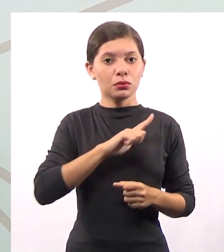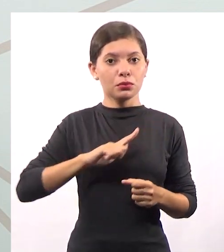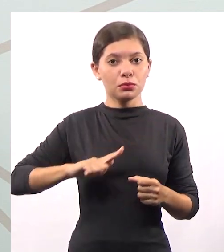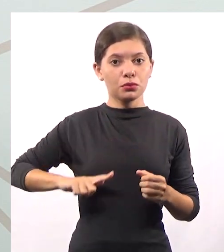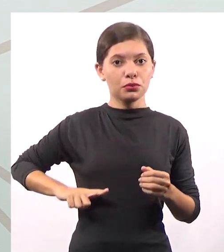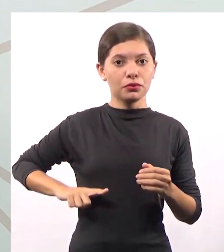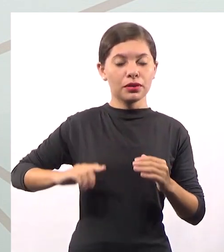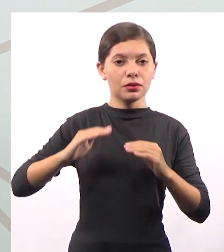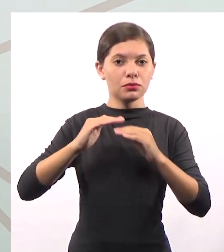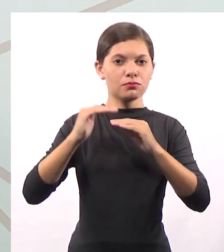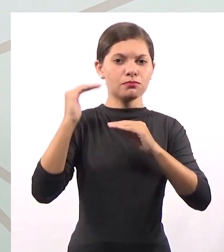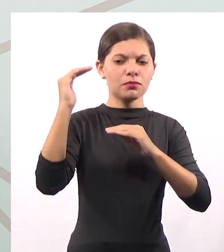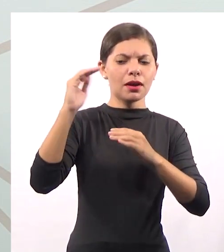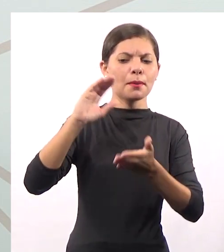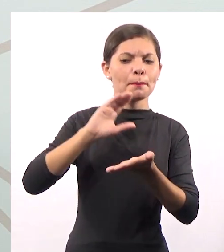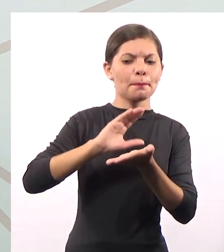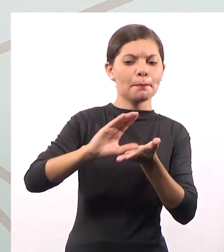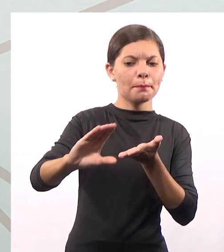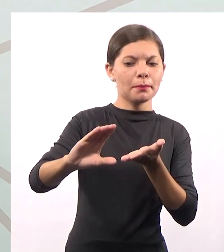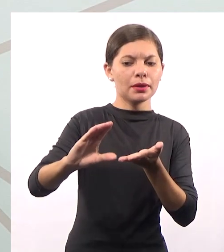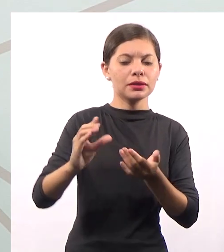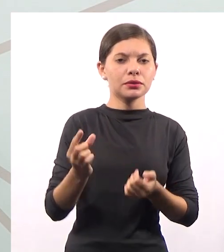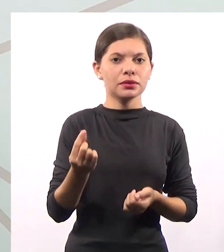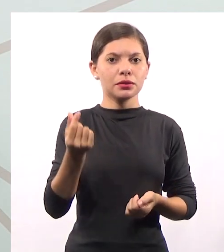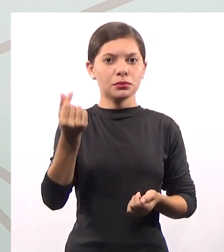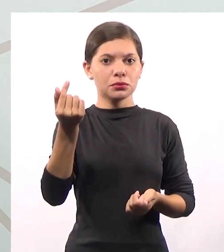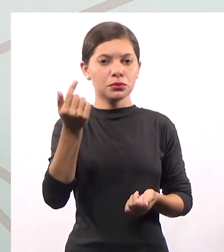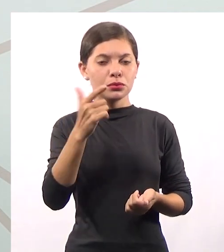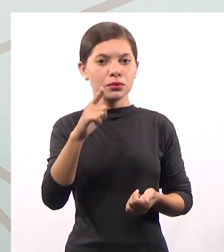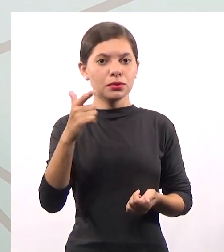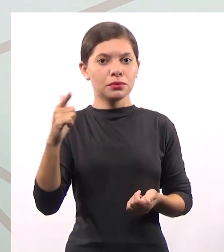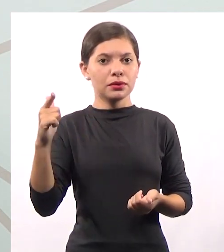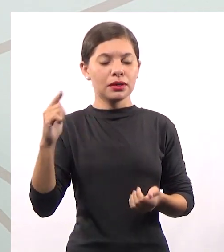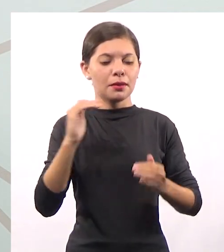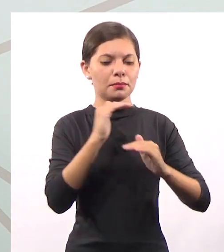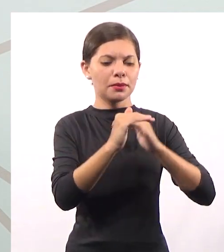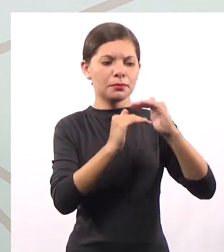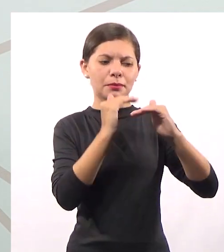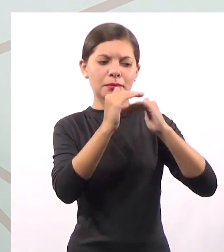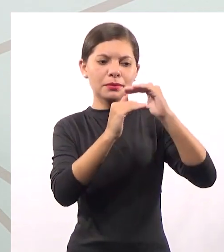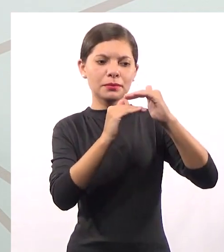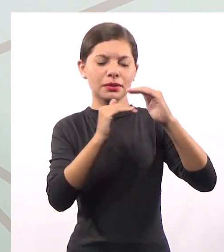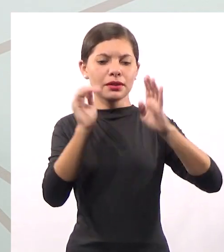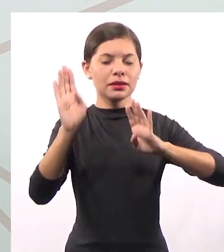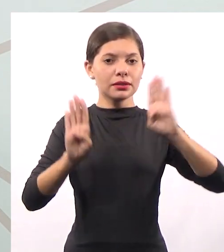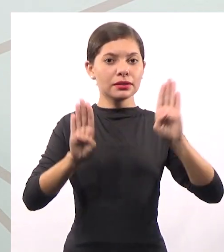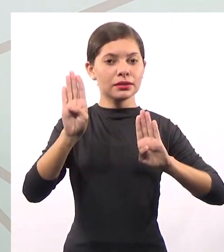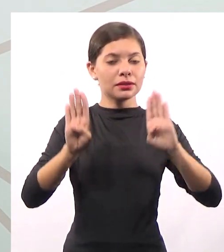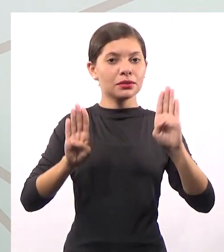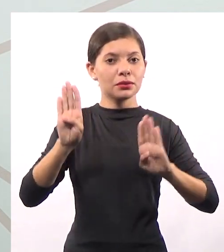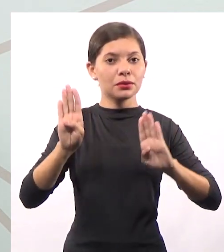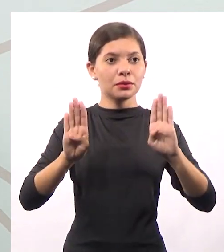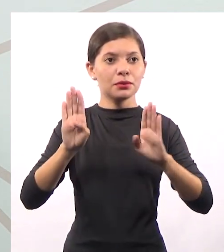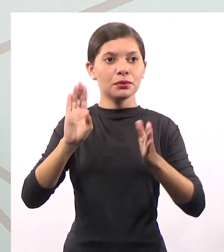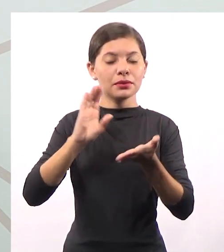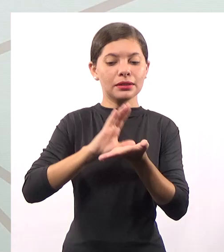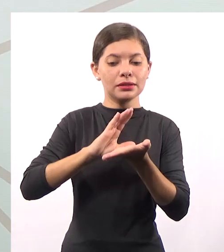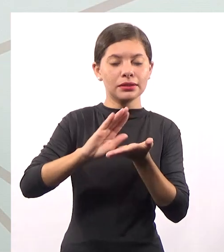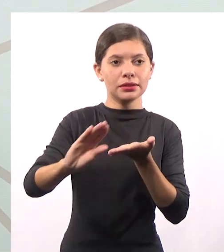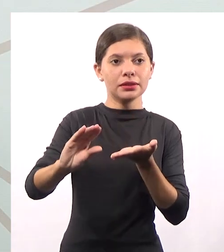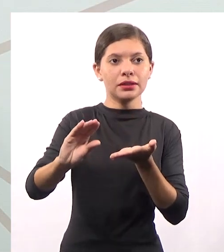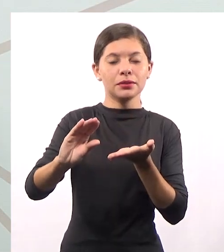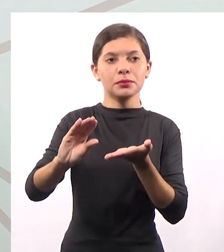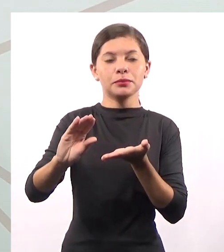a União repassa os recursos, não há um processo licitatório quando a União repassa esses